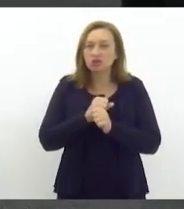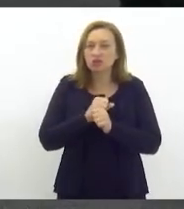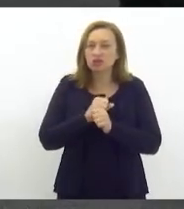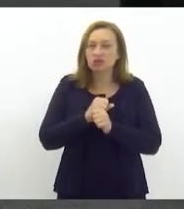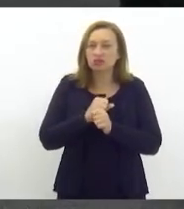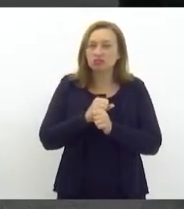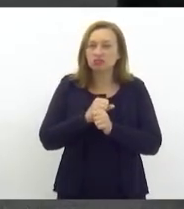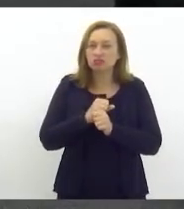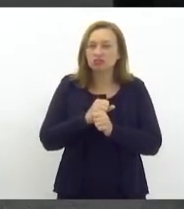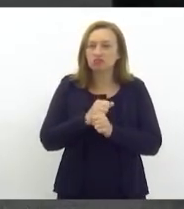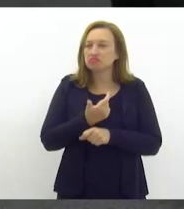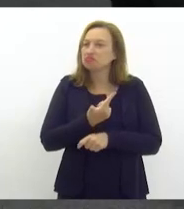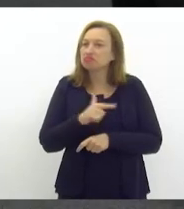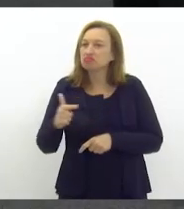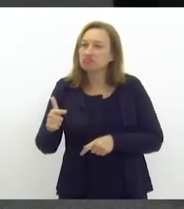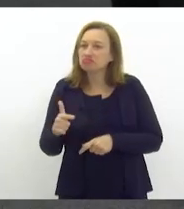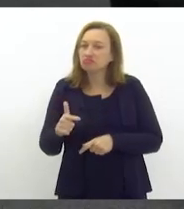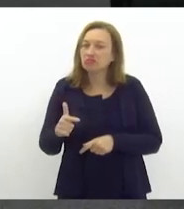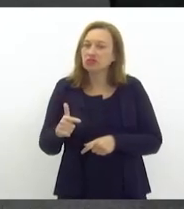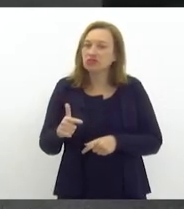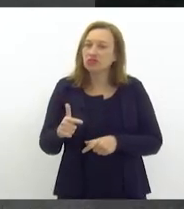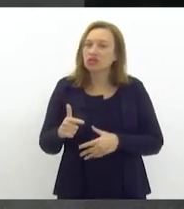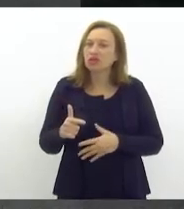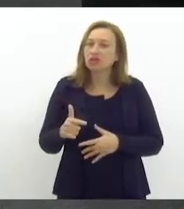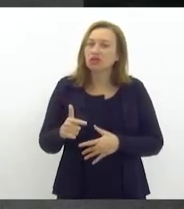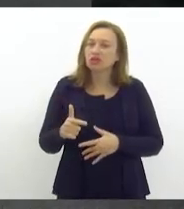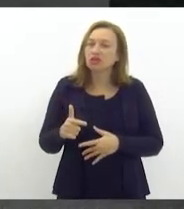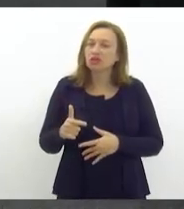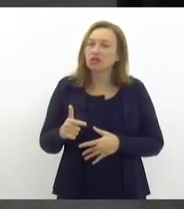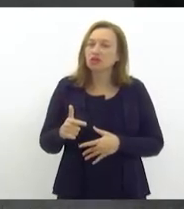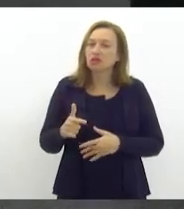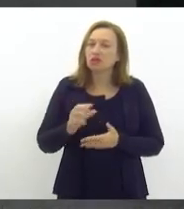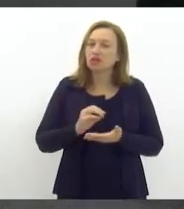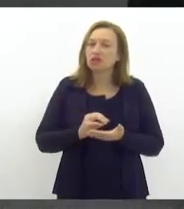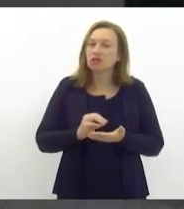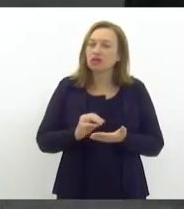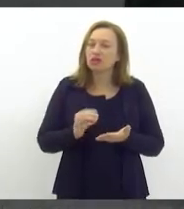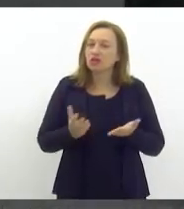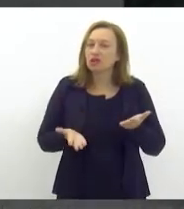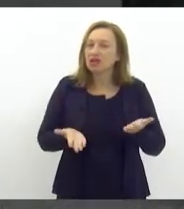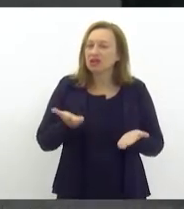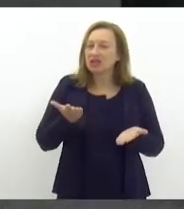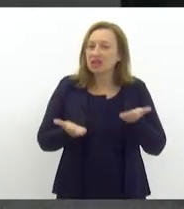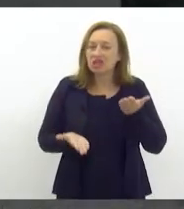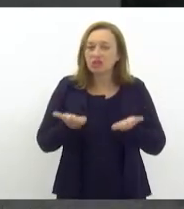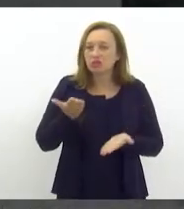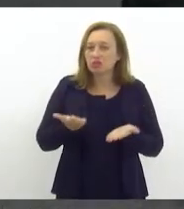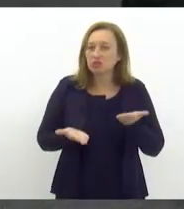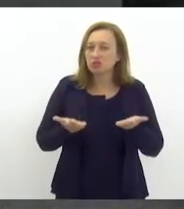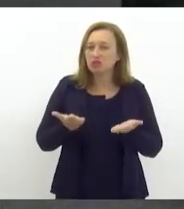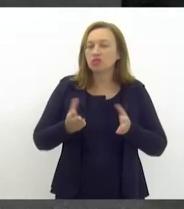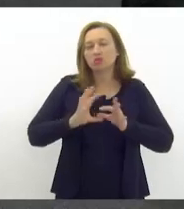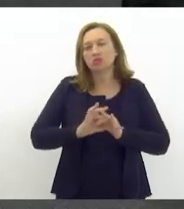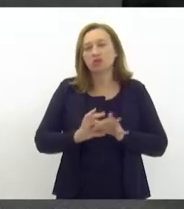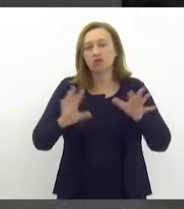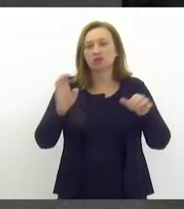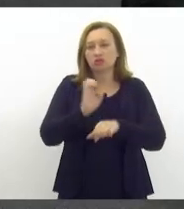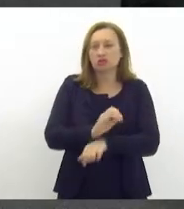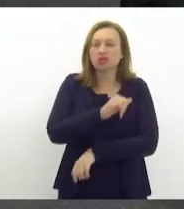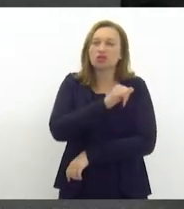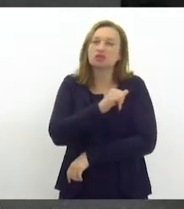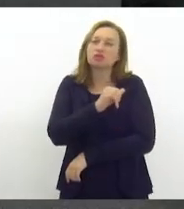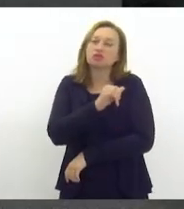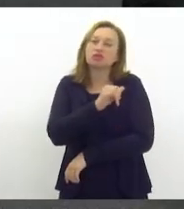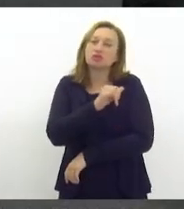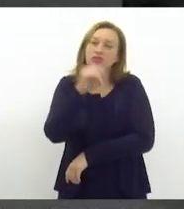e que não tem no seu bojo o equilíbrio, a democracia que o Estado brasileiro tem. Um